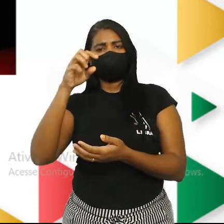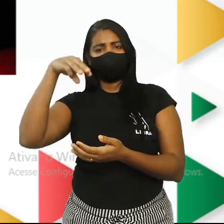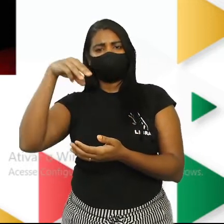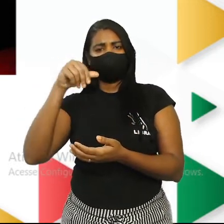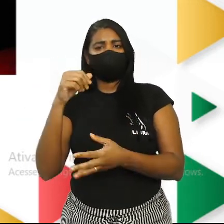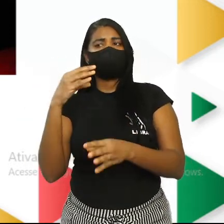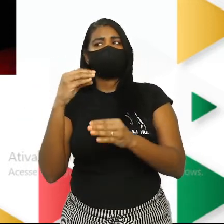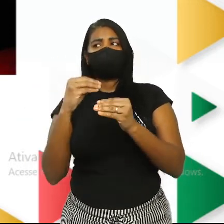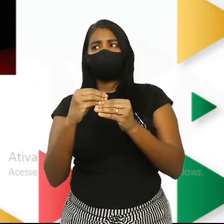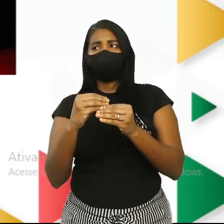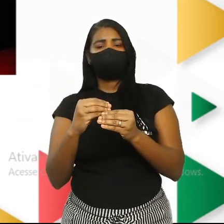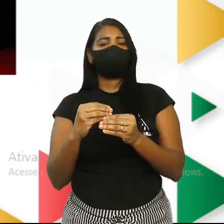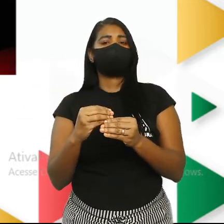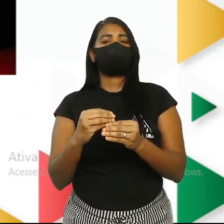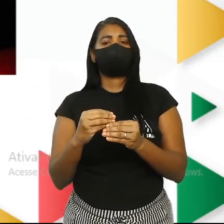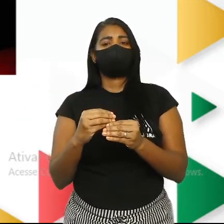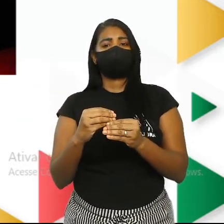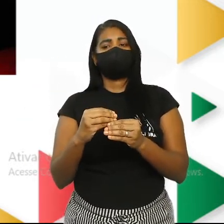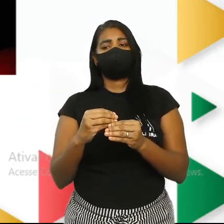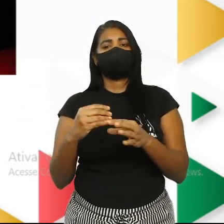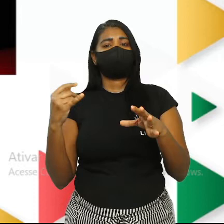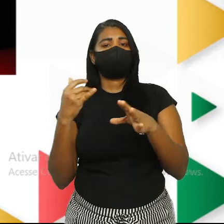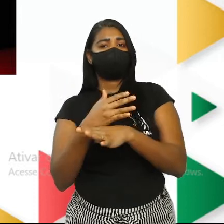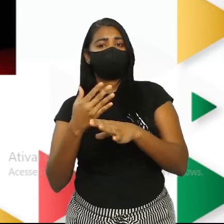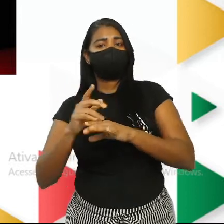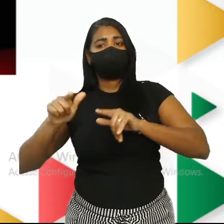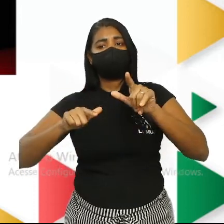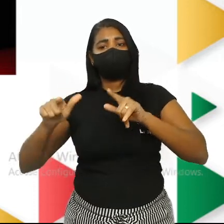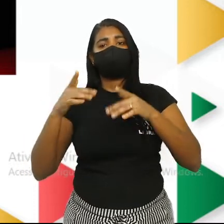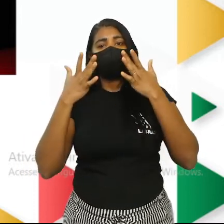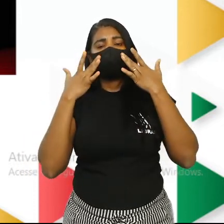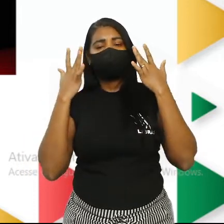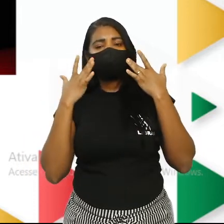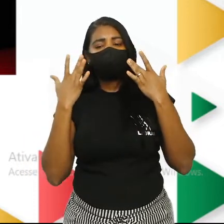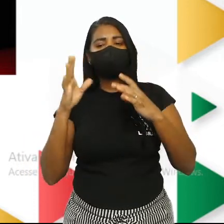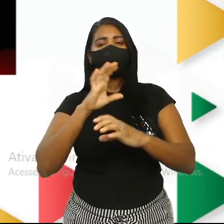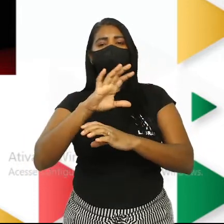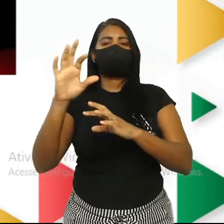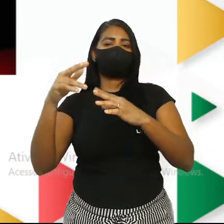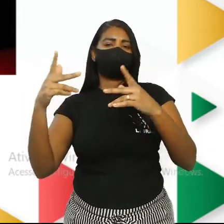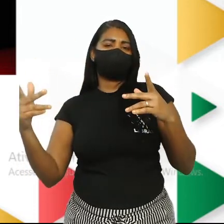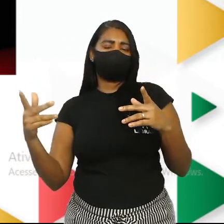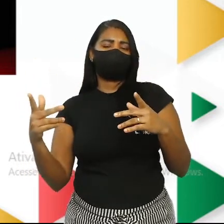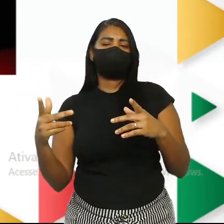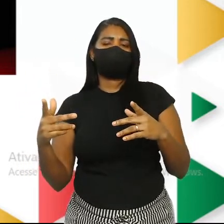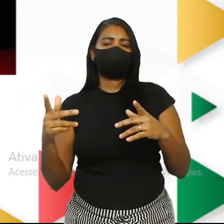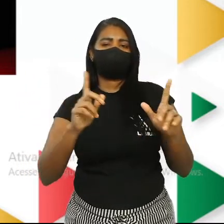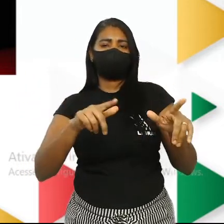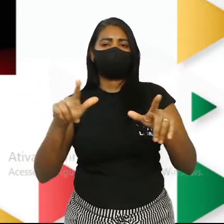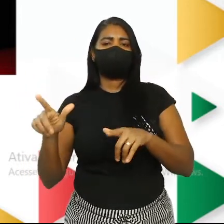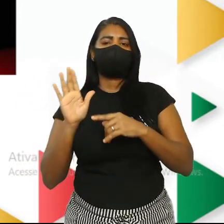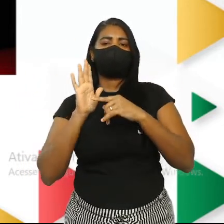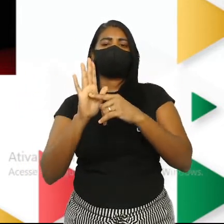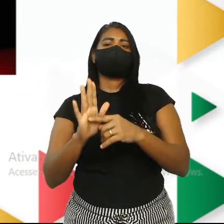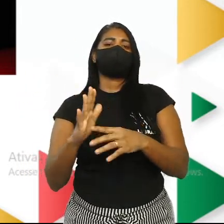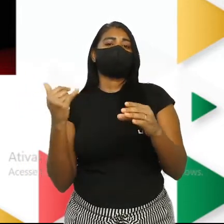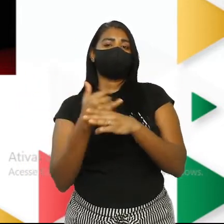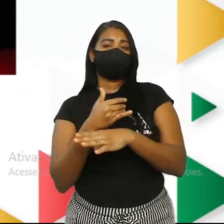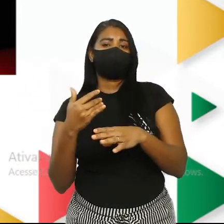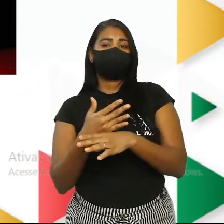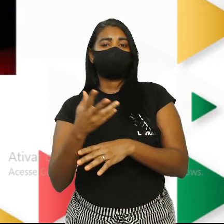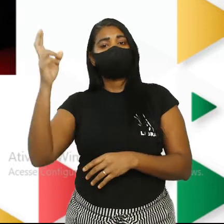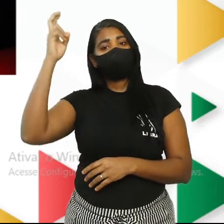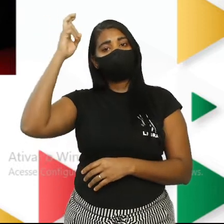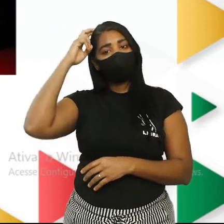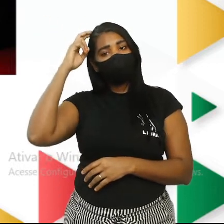está, inclusive, acho, fora de Recife, nessa perspectiva de trabalho com teatro, falando sobre Pernambuco, né, mostrando aí a riqueza da nossa cultura,